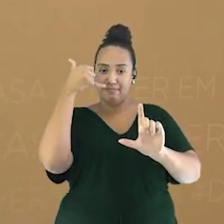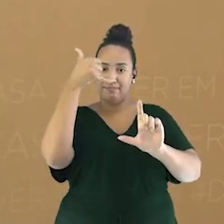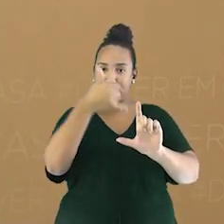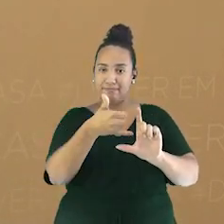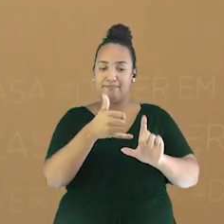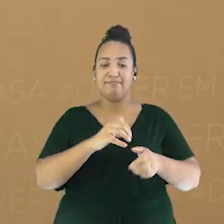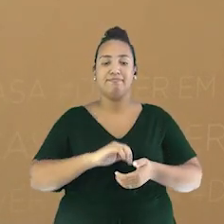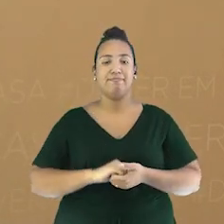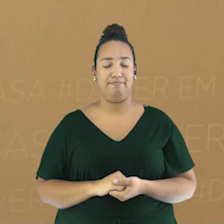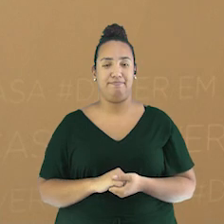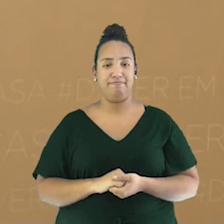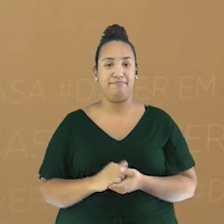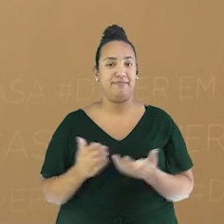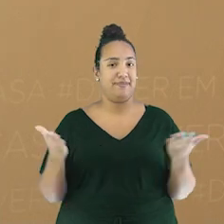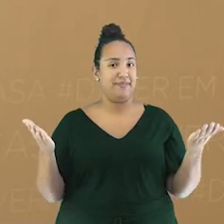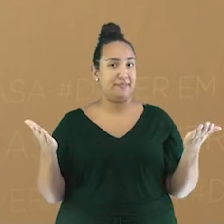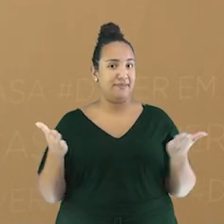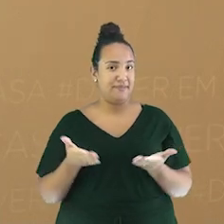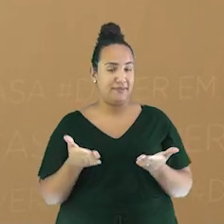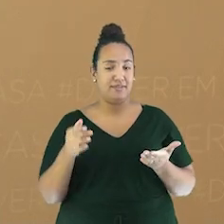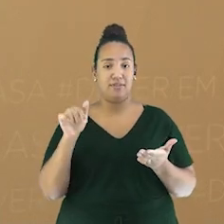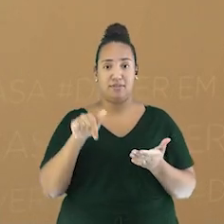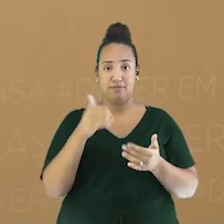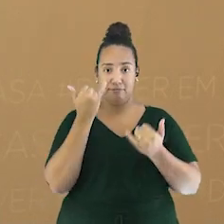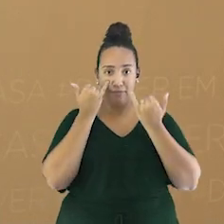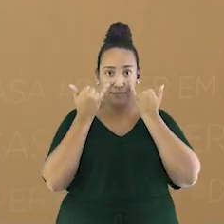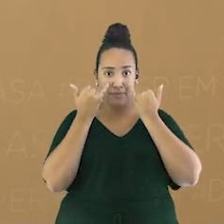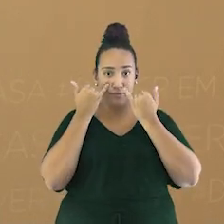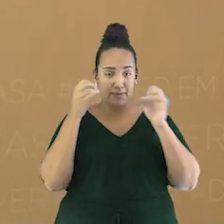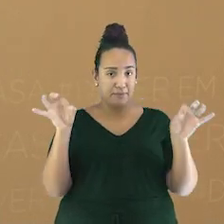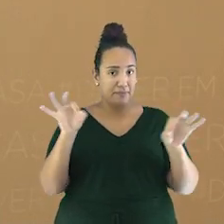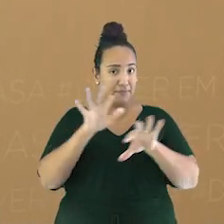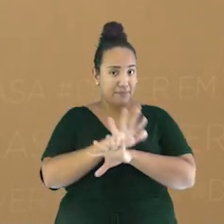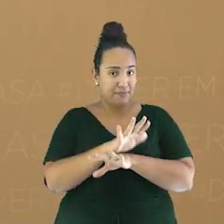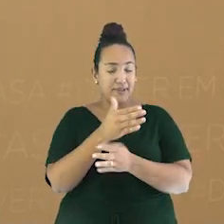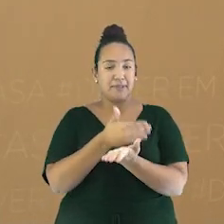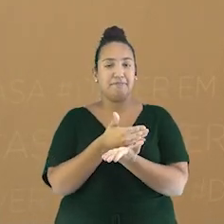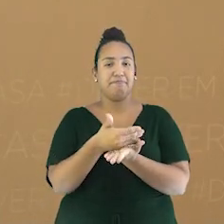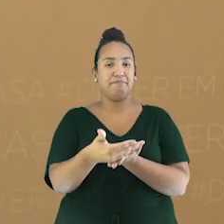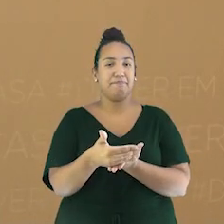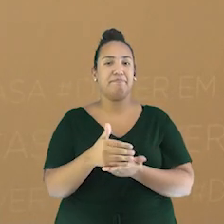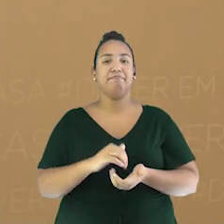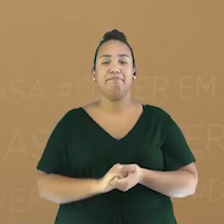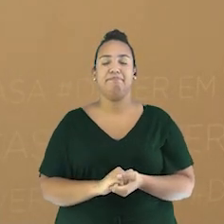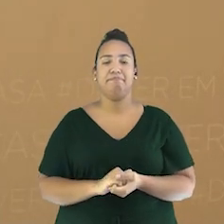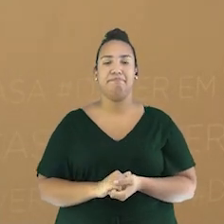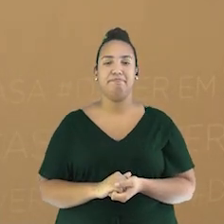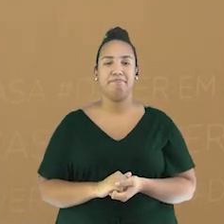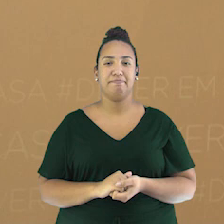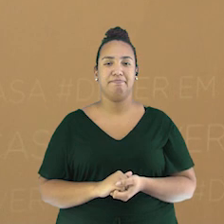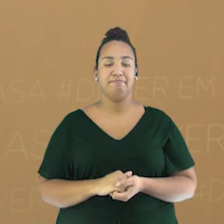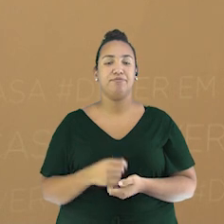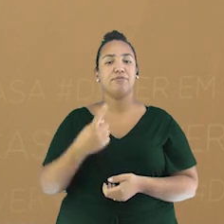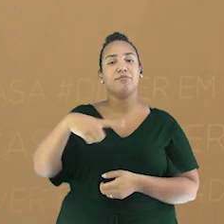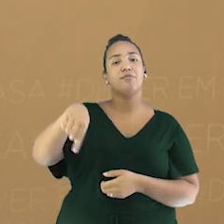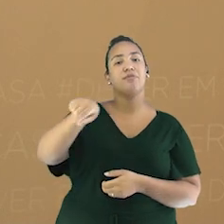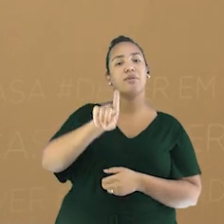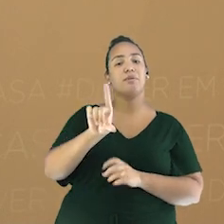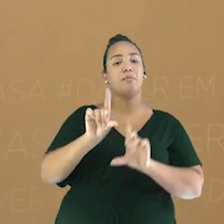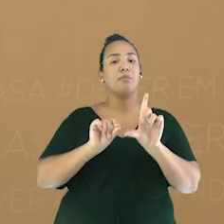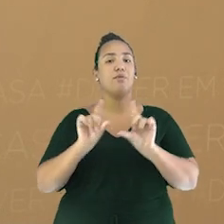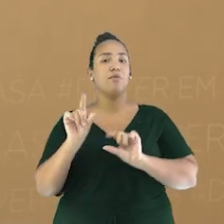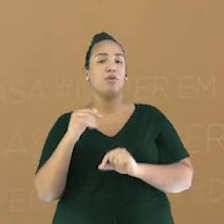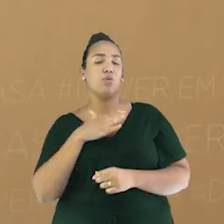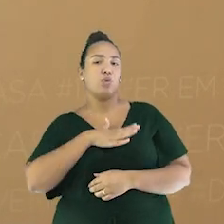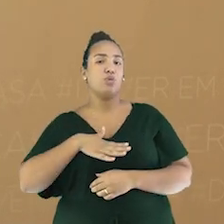tela. Agora que já passei todas as informações, vamos começar? Venha comigo! Vocês preferem curtir o